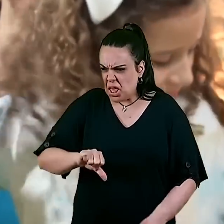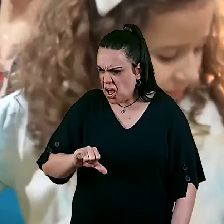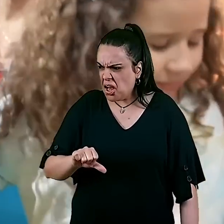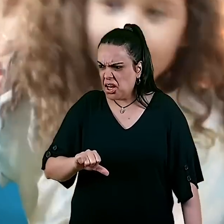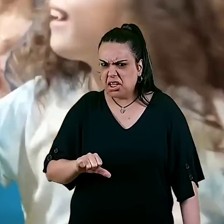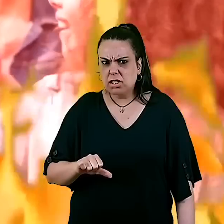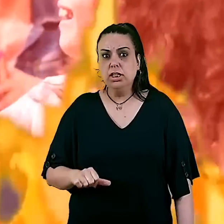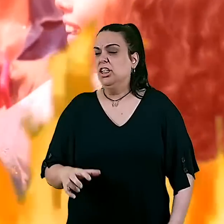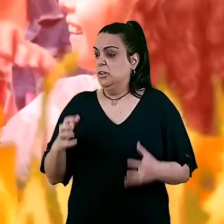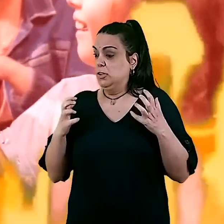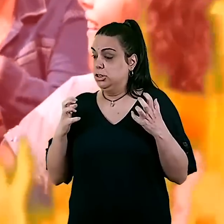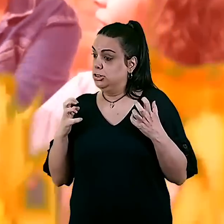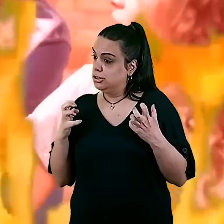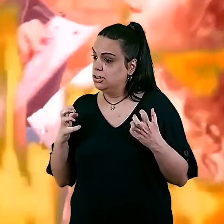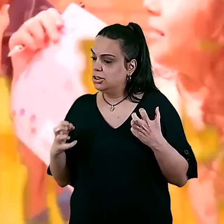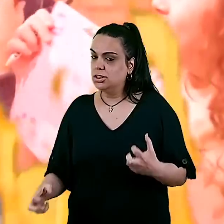Pior?